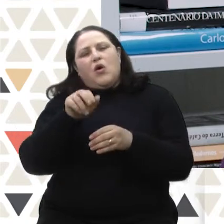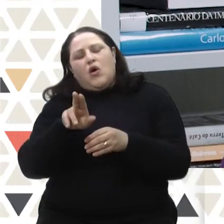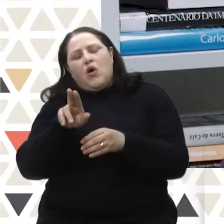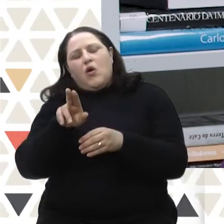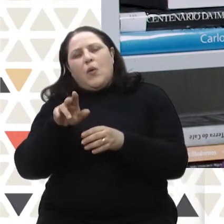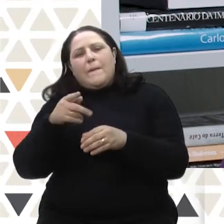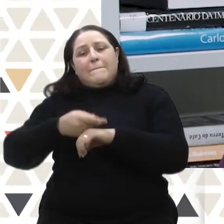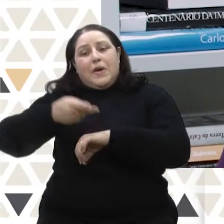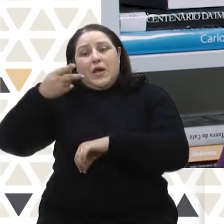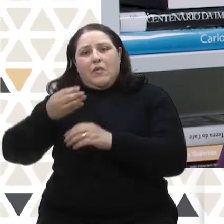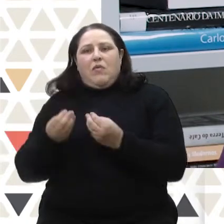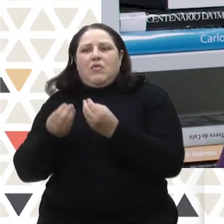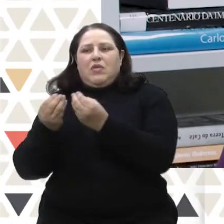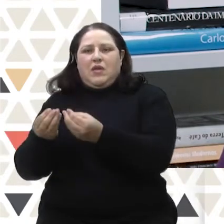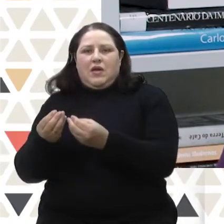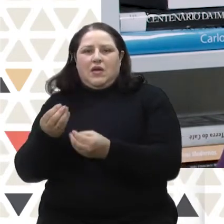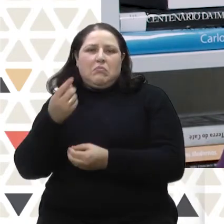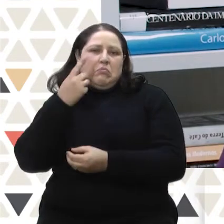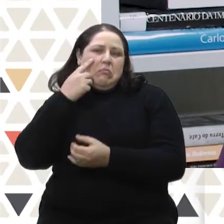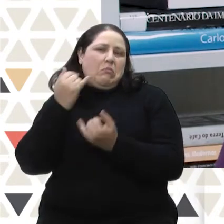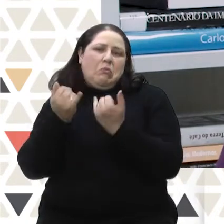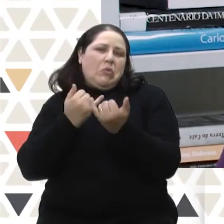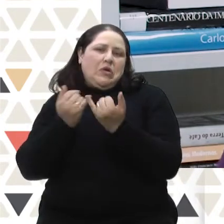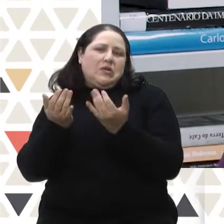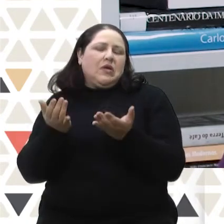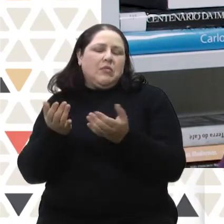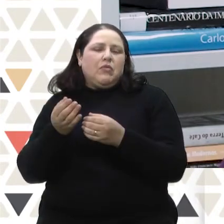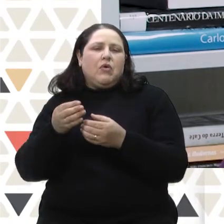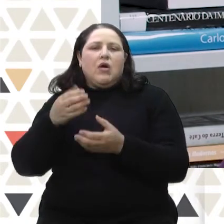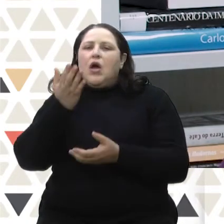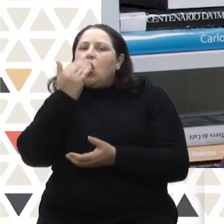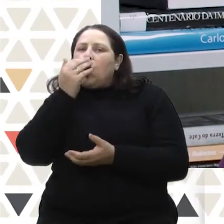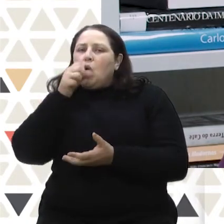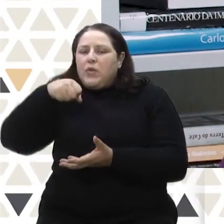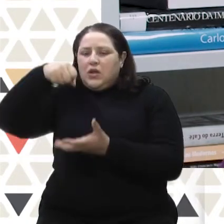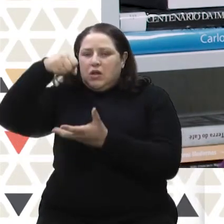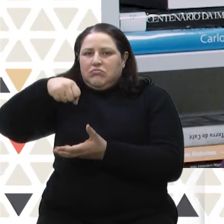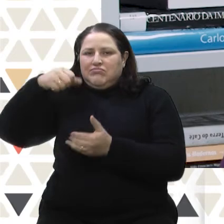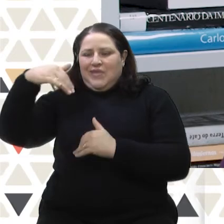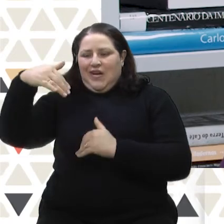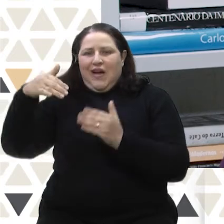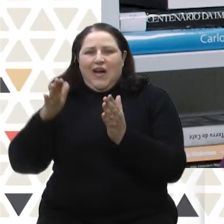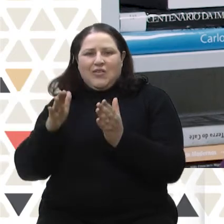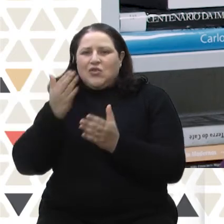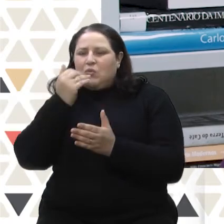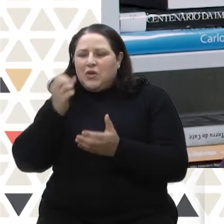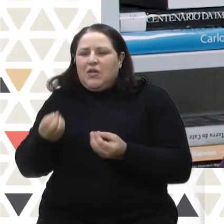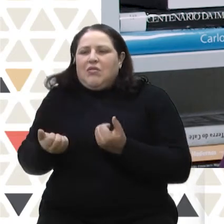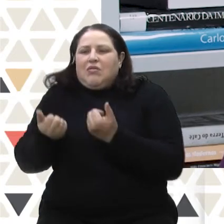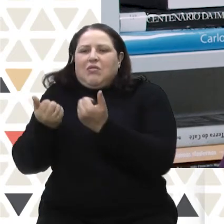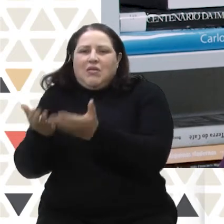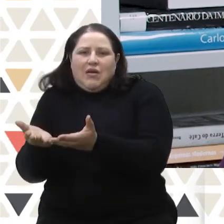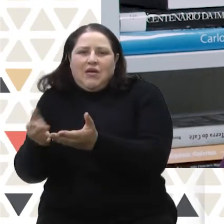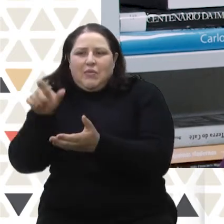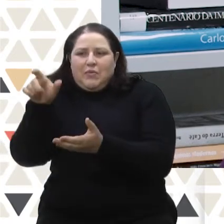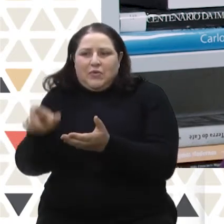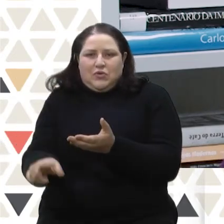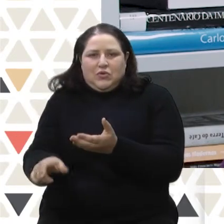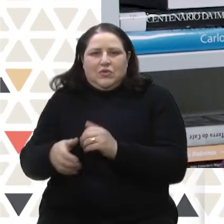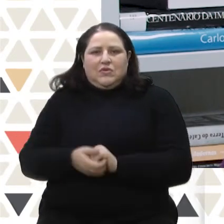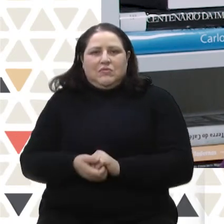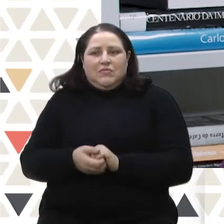propaganda eleitoral. Aqui o que a gente tem de exemplo prático é a distribuição de cestas básicas como em troca